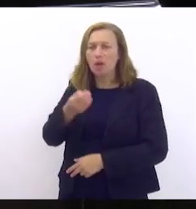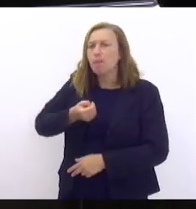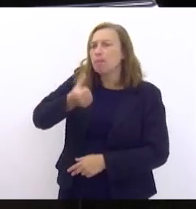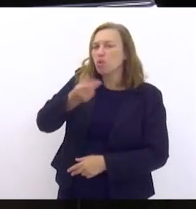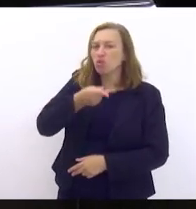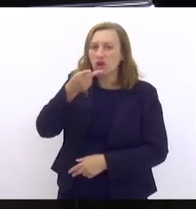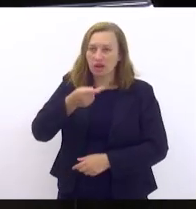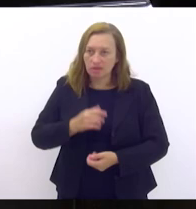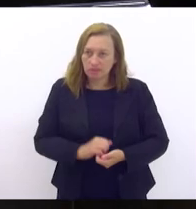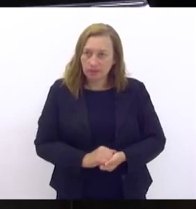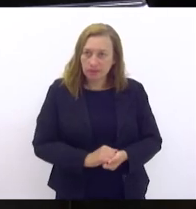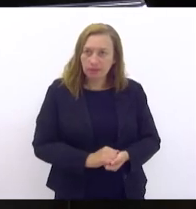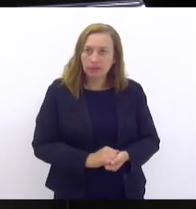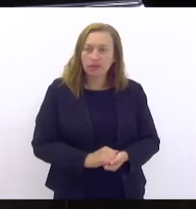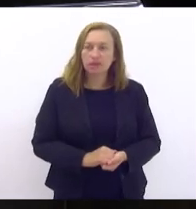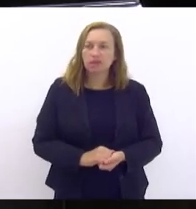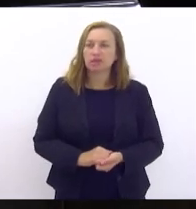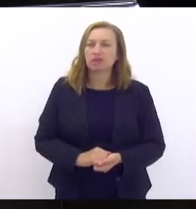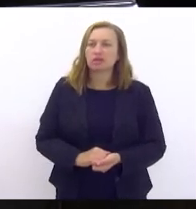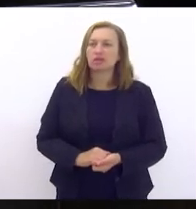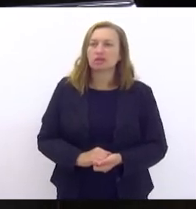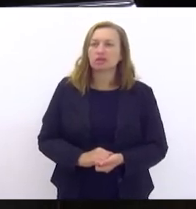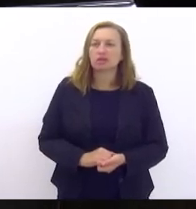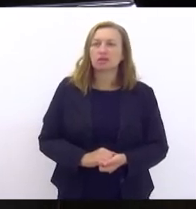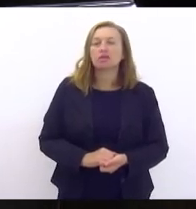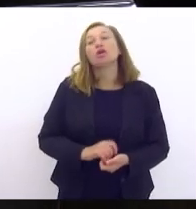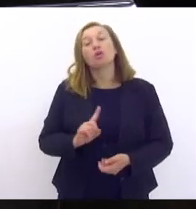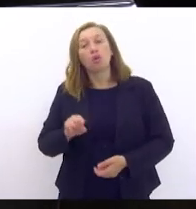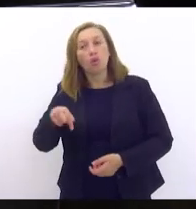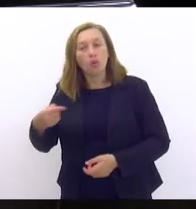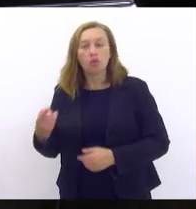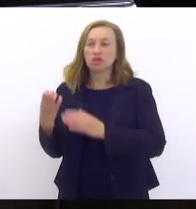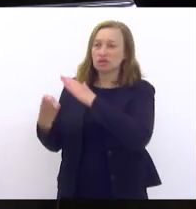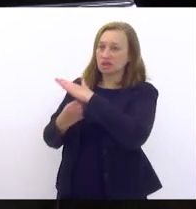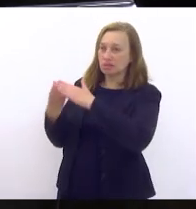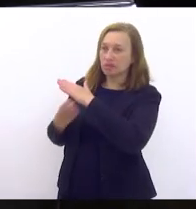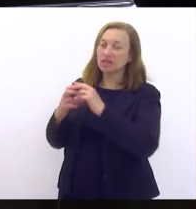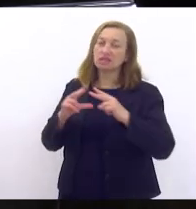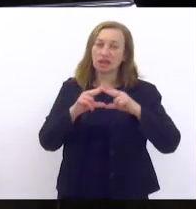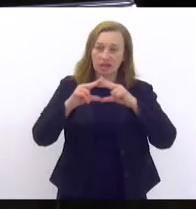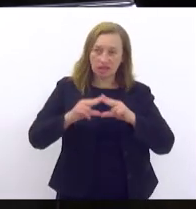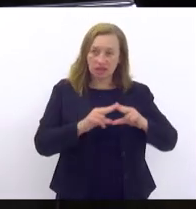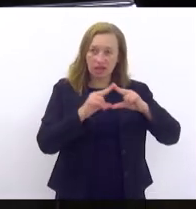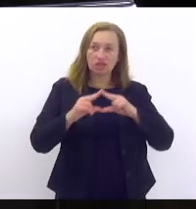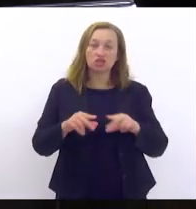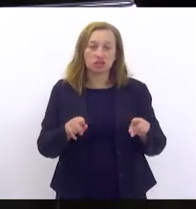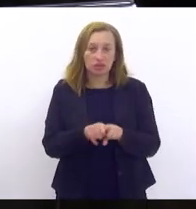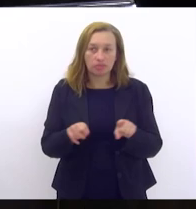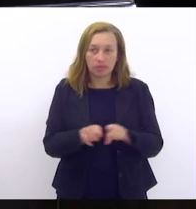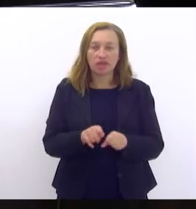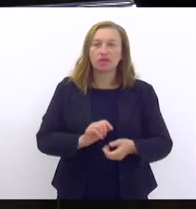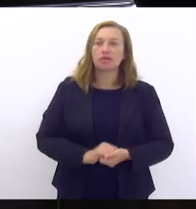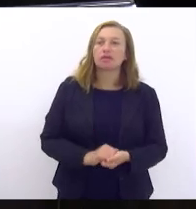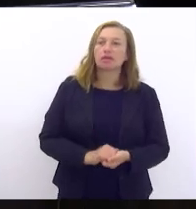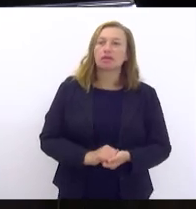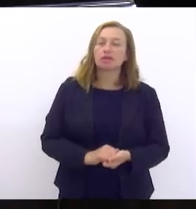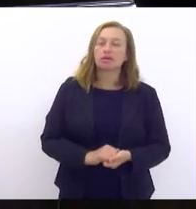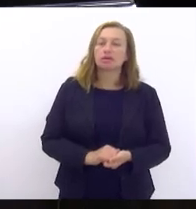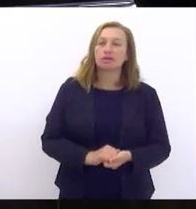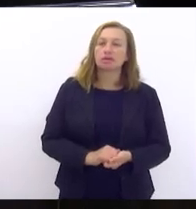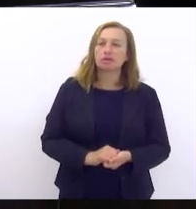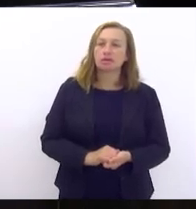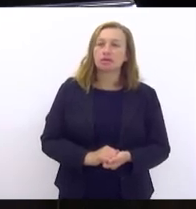sobre isso né e temos outras empresas de reciclagem é também